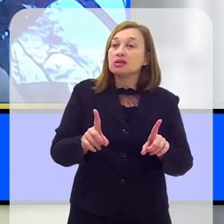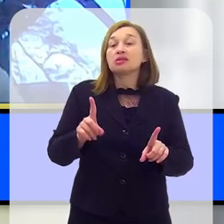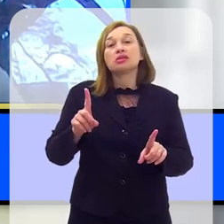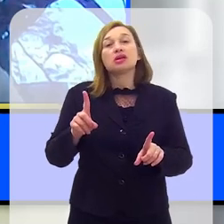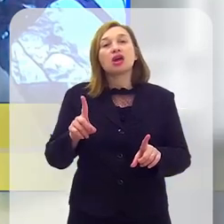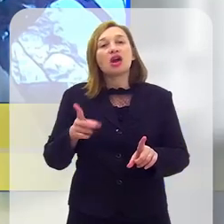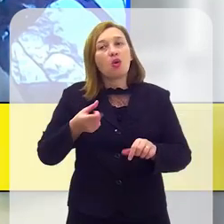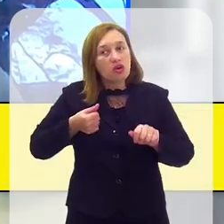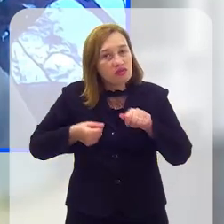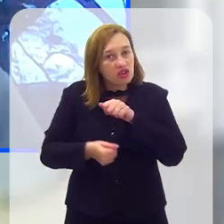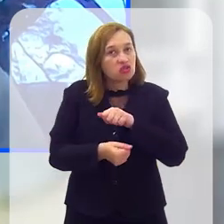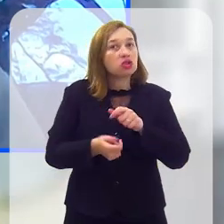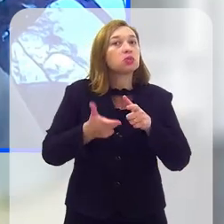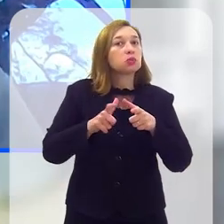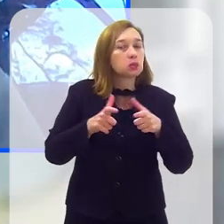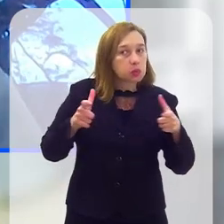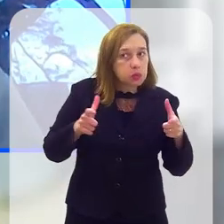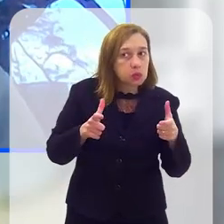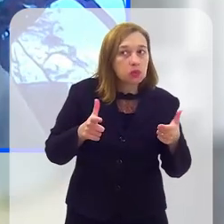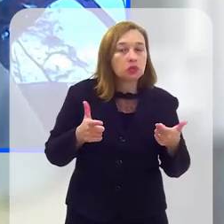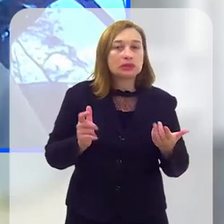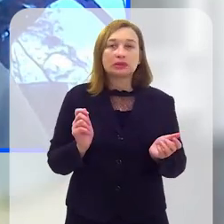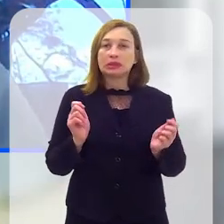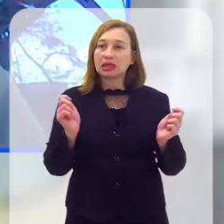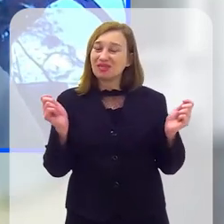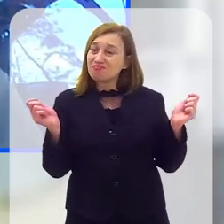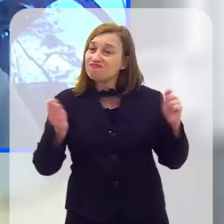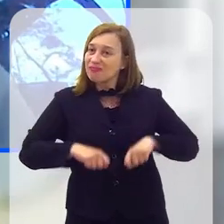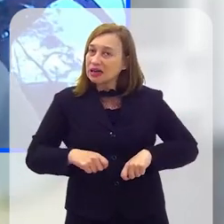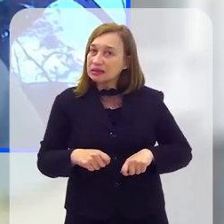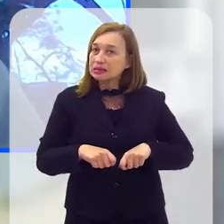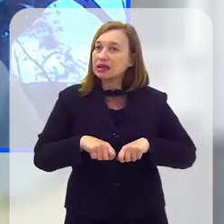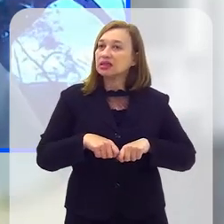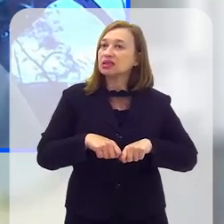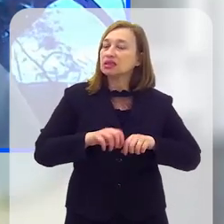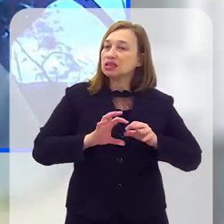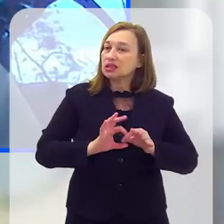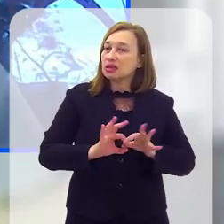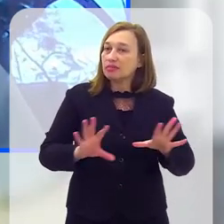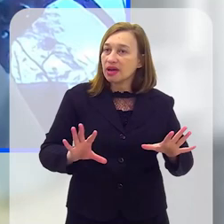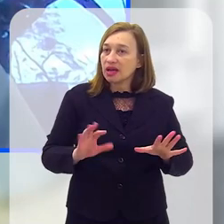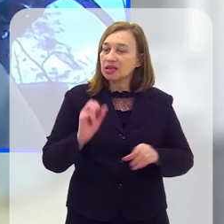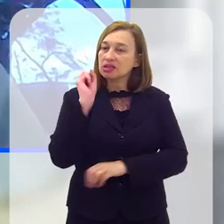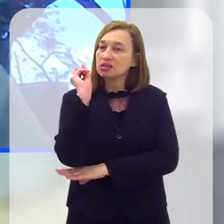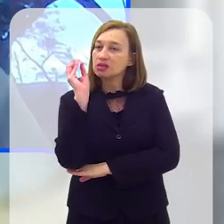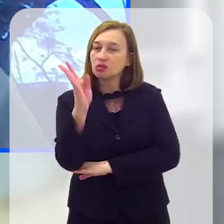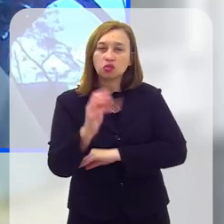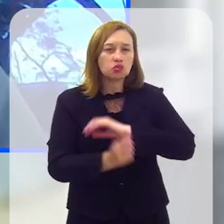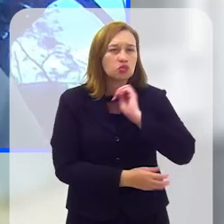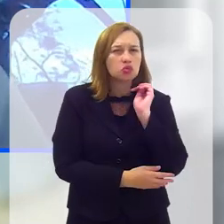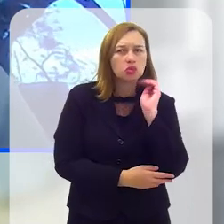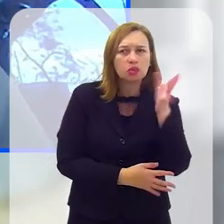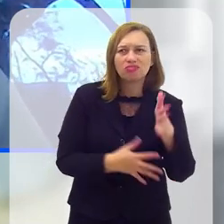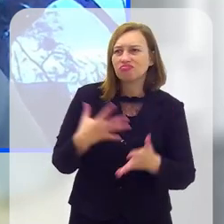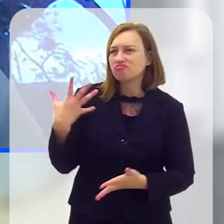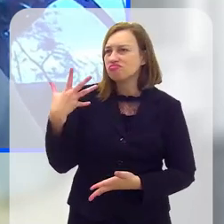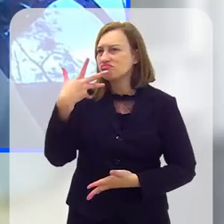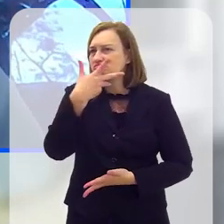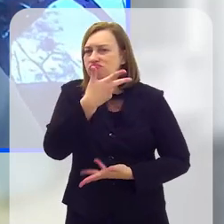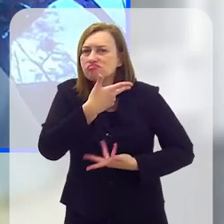Mas é um investimento pesado que precisa ser feito, e a capacidade de recuperação do meio ambiente, ela é